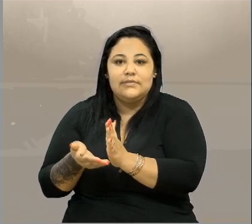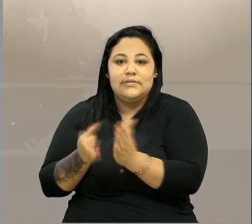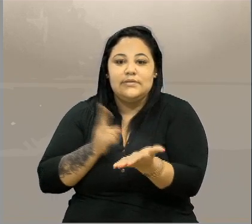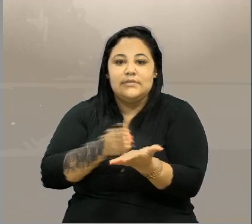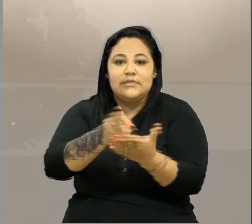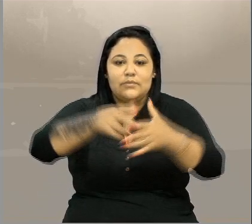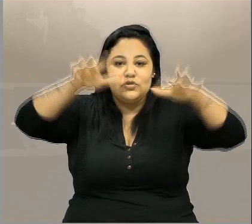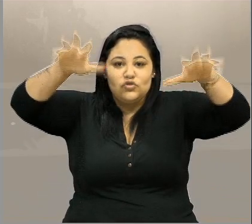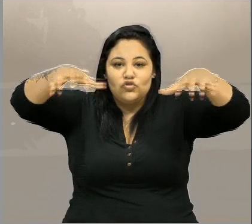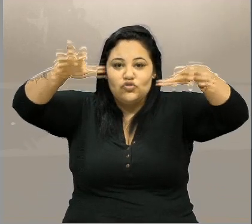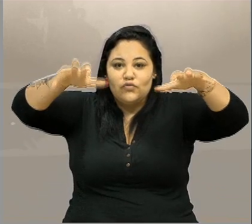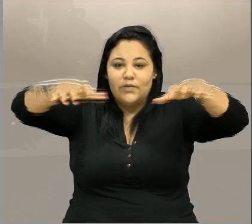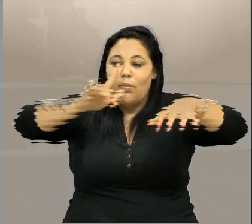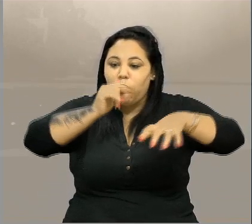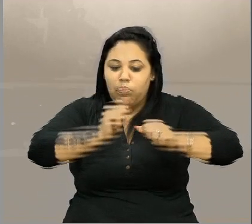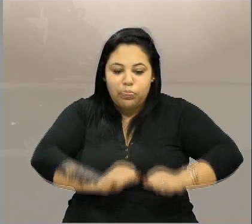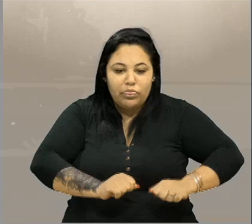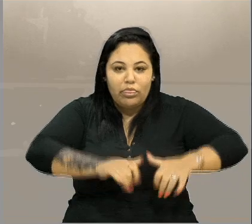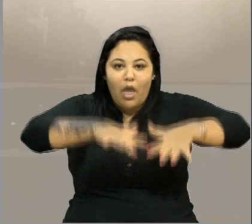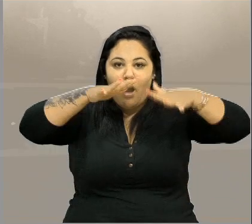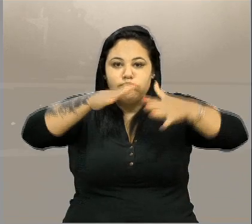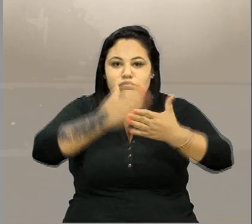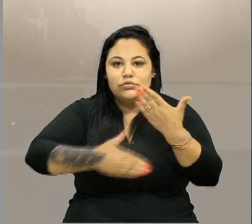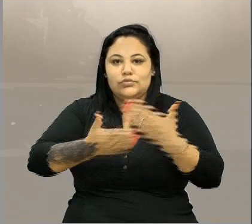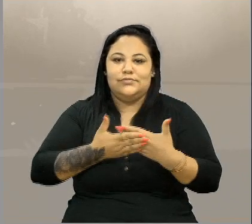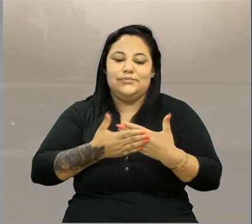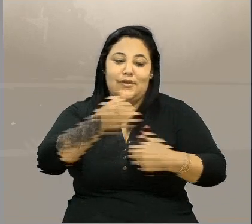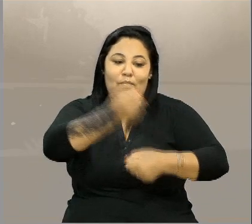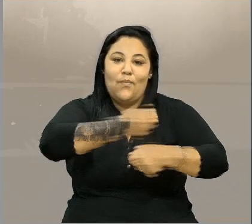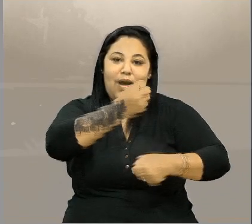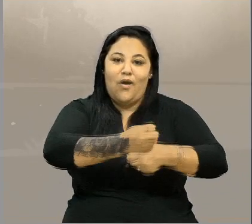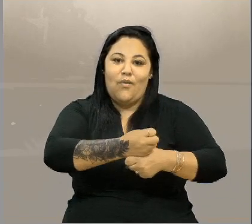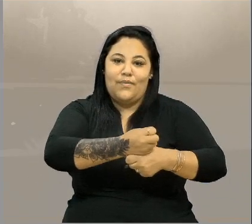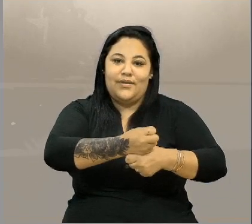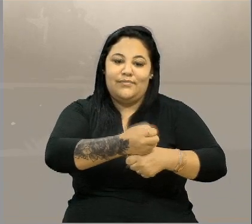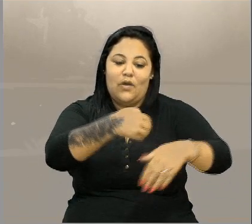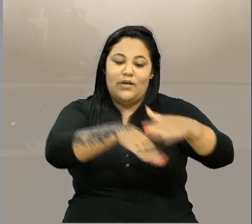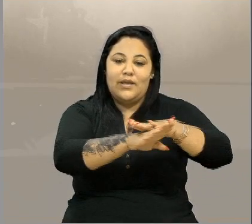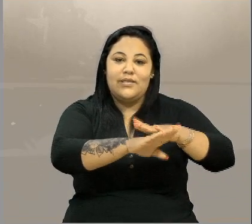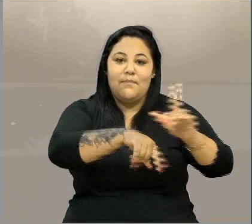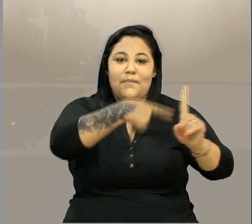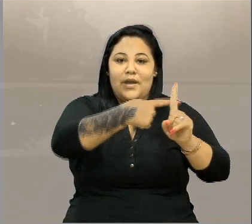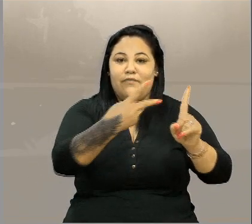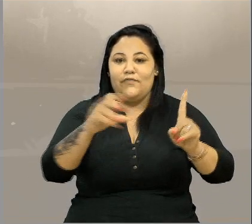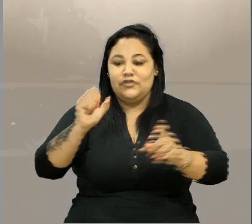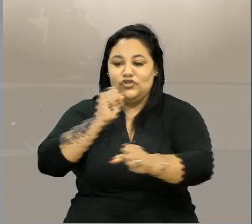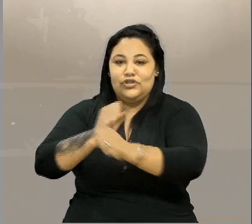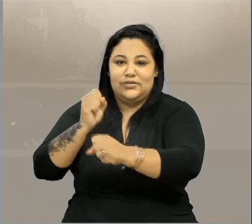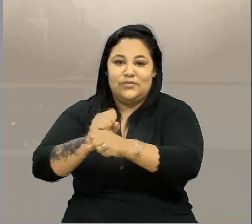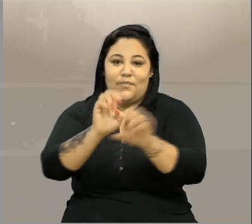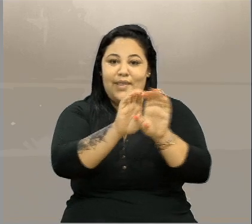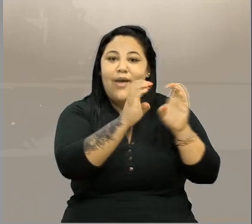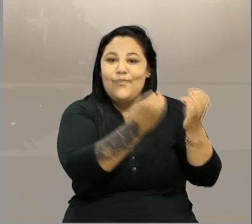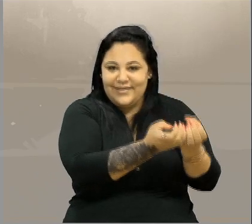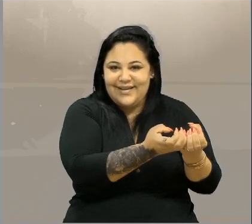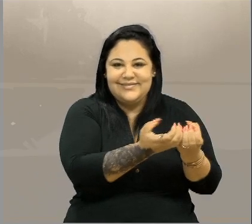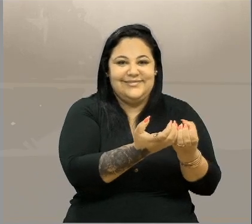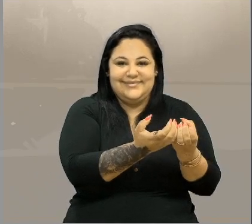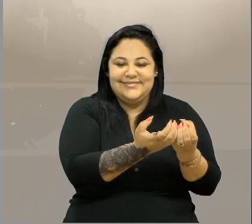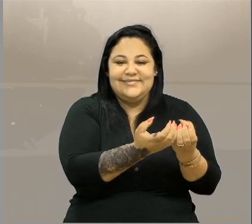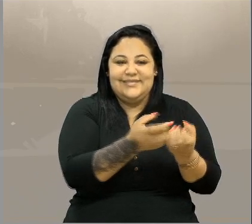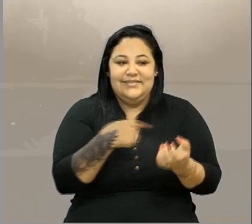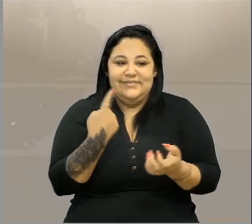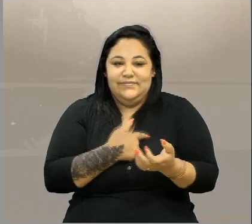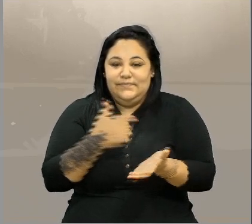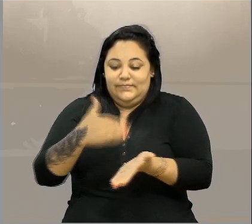chovia, alagava tudo. Então, uma obra aguardada há mais de 20 anos pela comunidade, e que nosso secretário